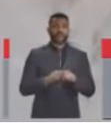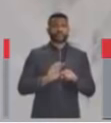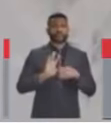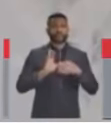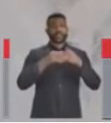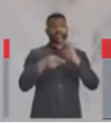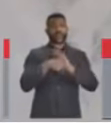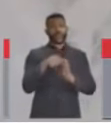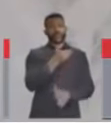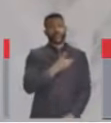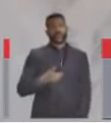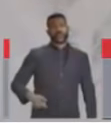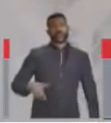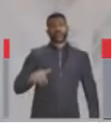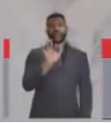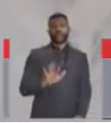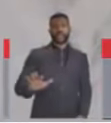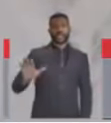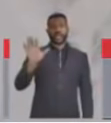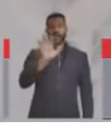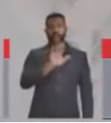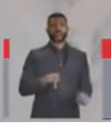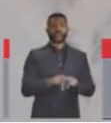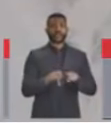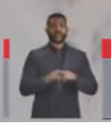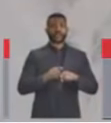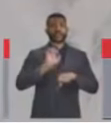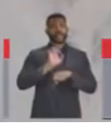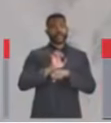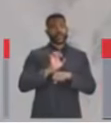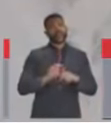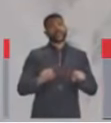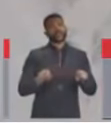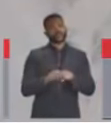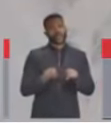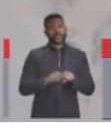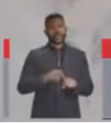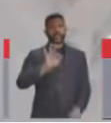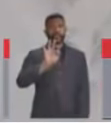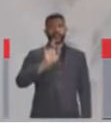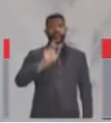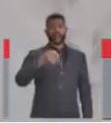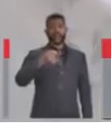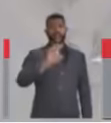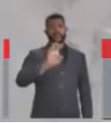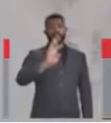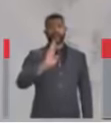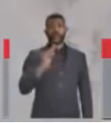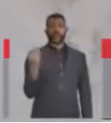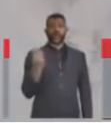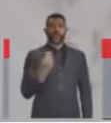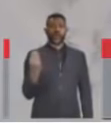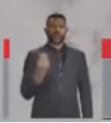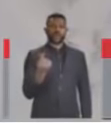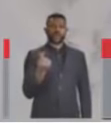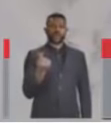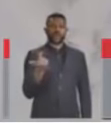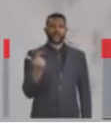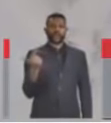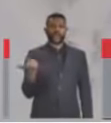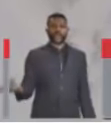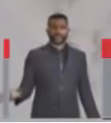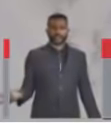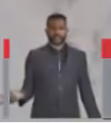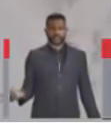suplementares do Governo Federal e do governo estadual mas sobretudo do fundeb não como que não tem dinheiro e